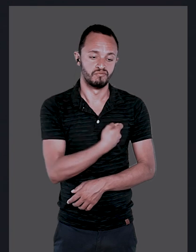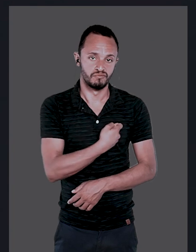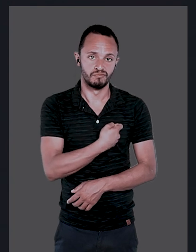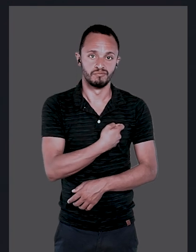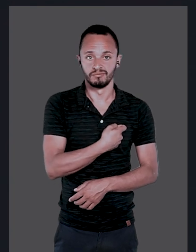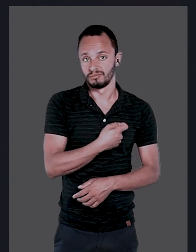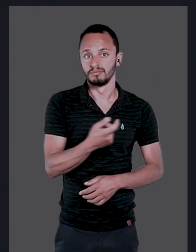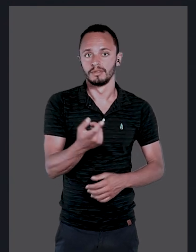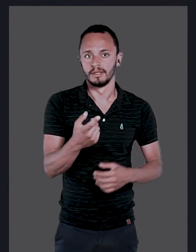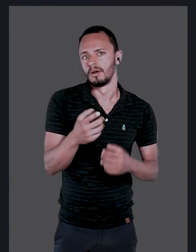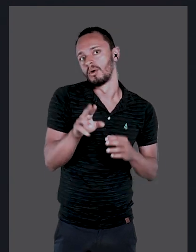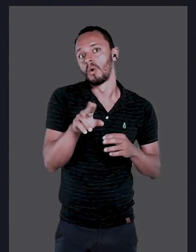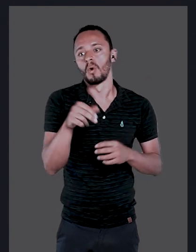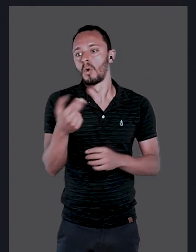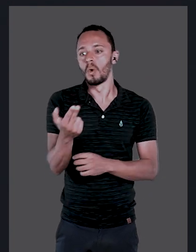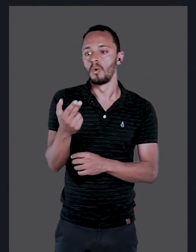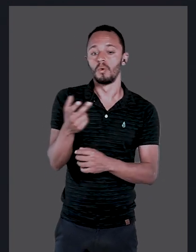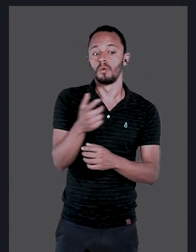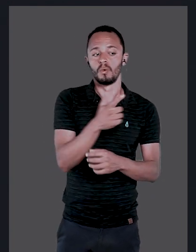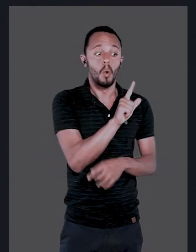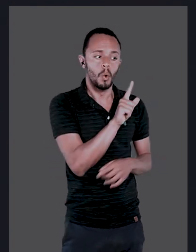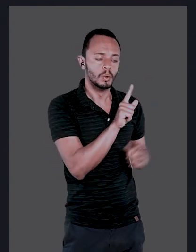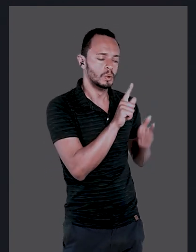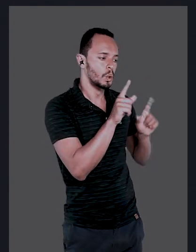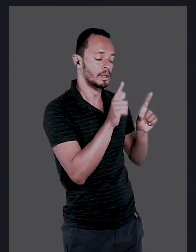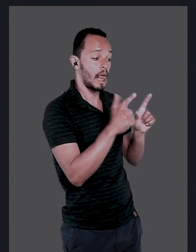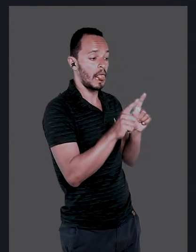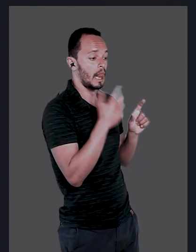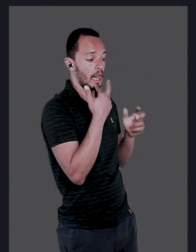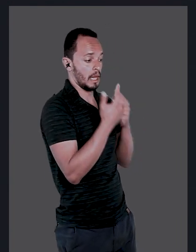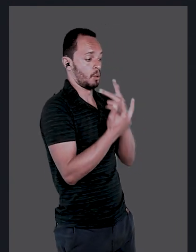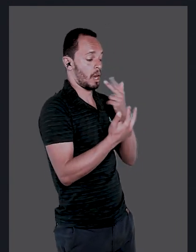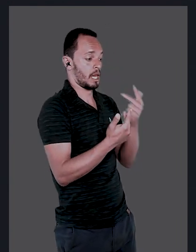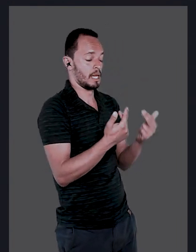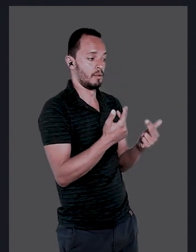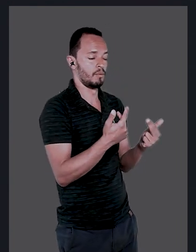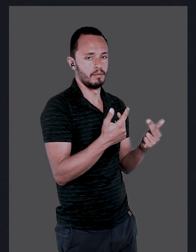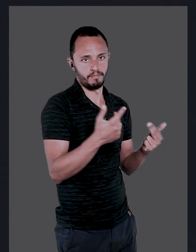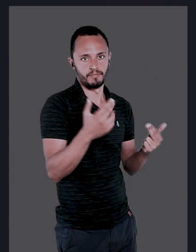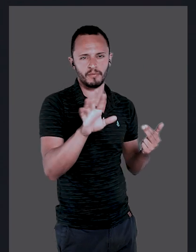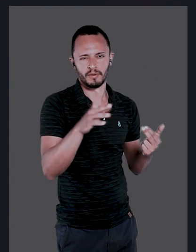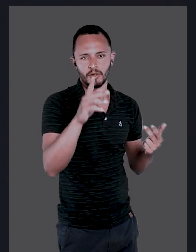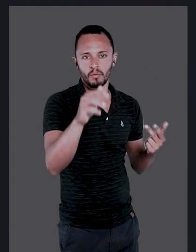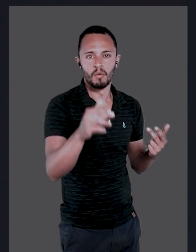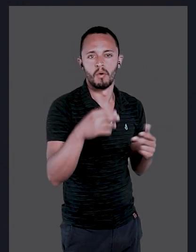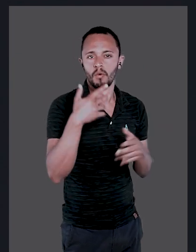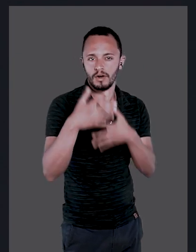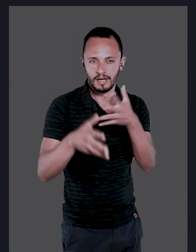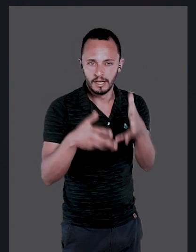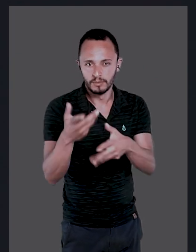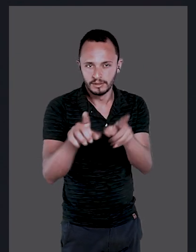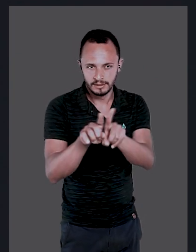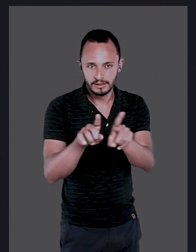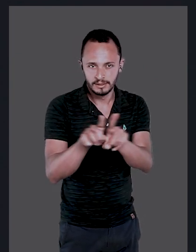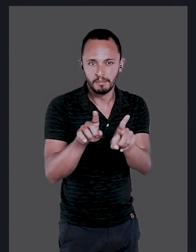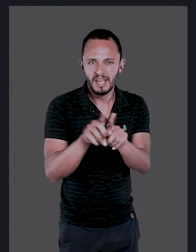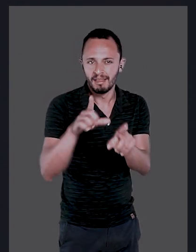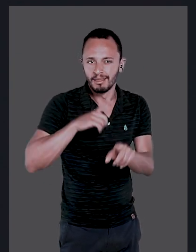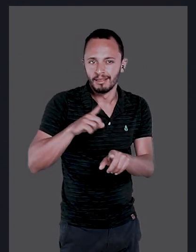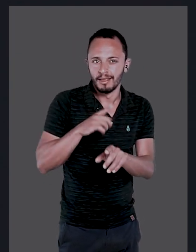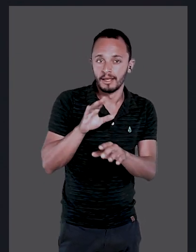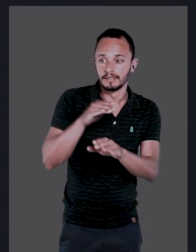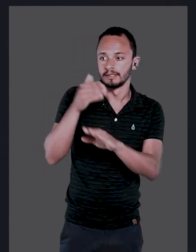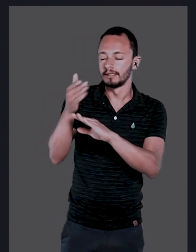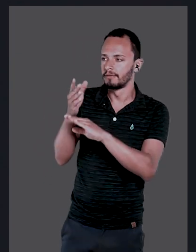jamais me sentirei à vontade como me sinto com o português, e por isso, quando chego a um país onde se fala castelhano, onde se fala espanhol,